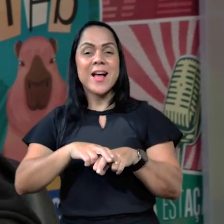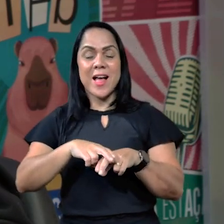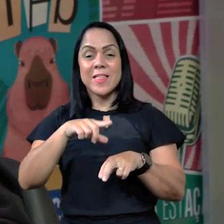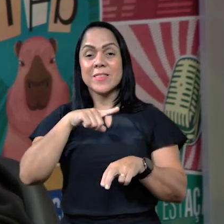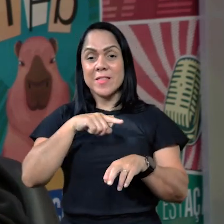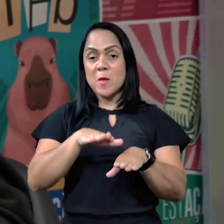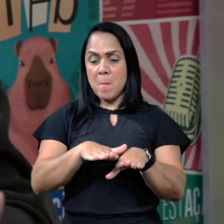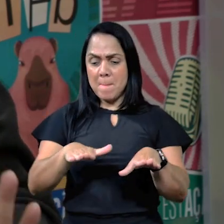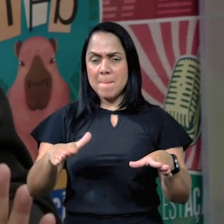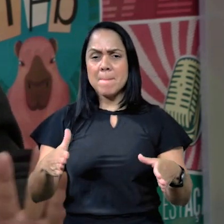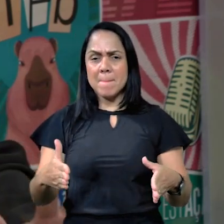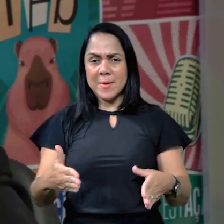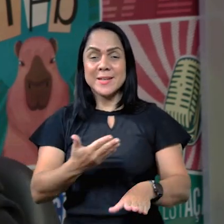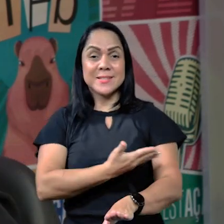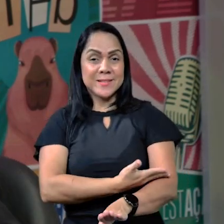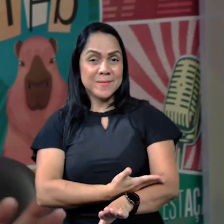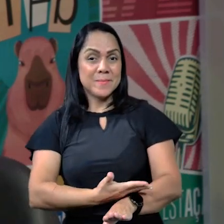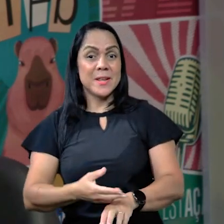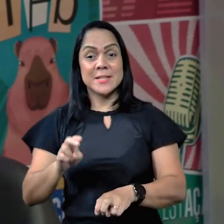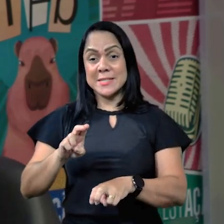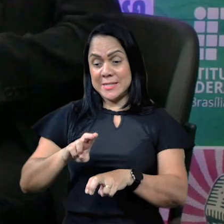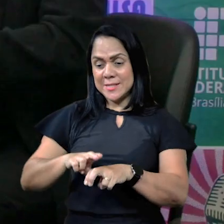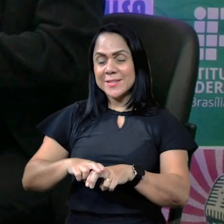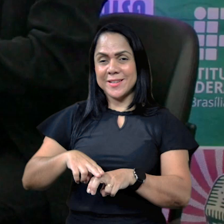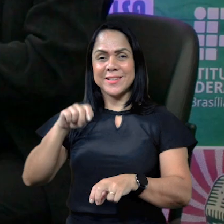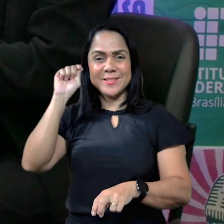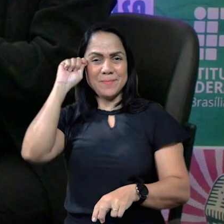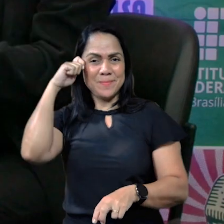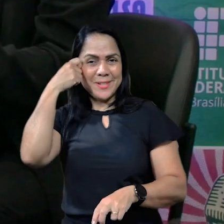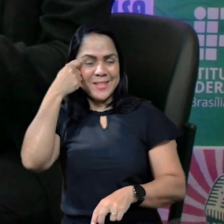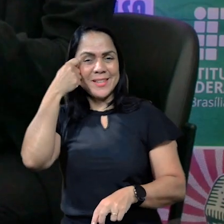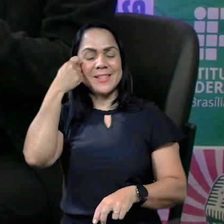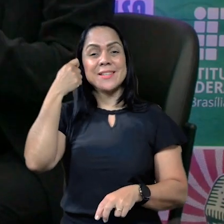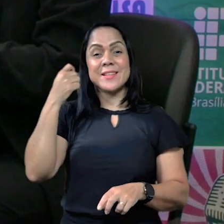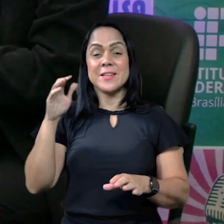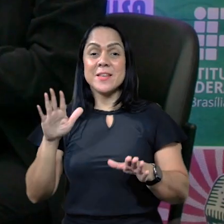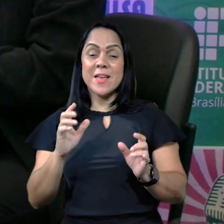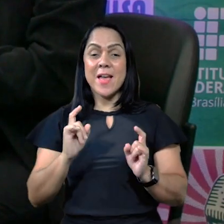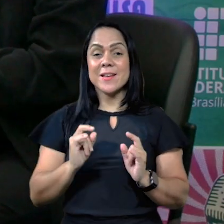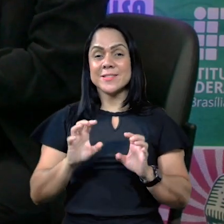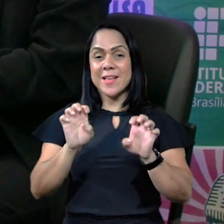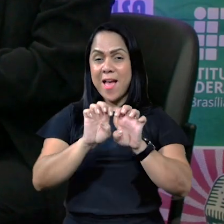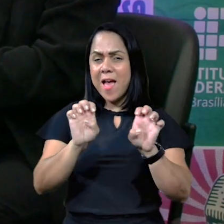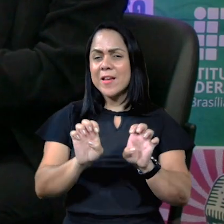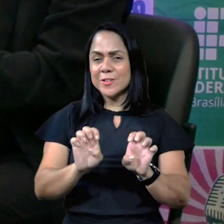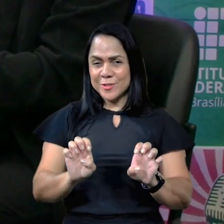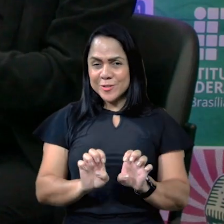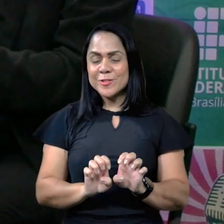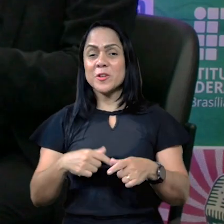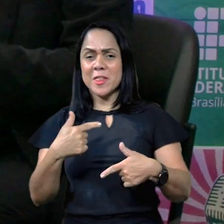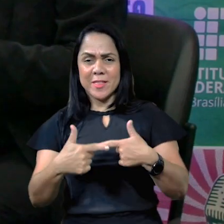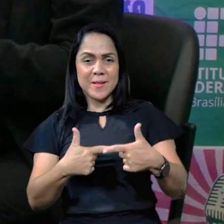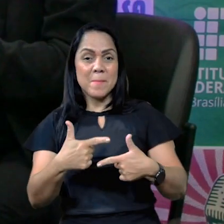mesa branca, estou sentado numa cadeira preta. E é mais ou menos essa estrutura que nós estamos trabalhando. Na minha frente tem